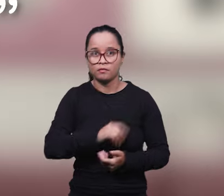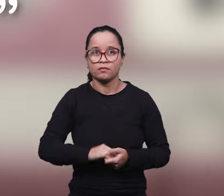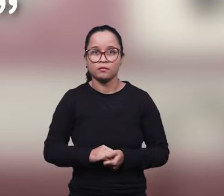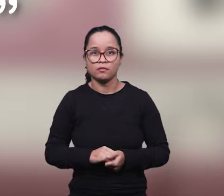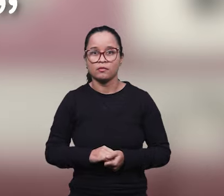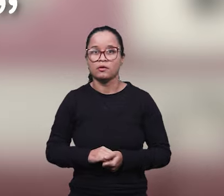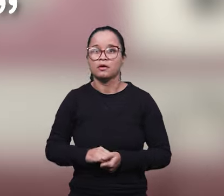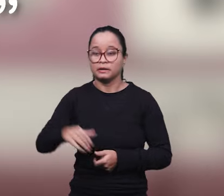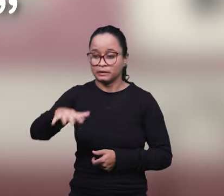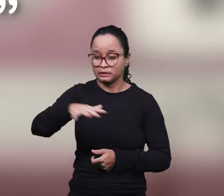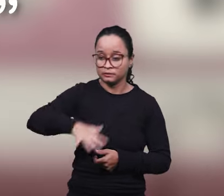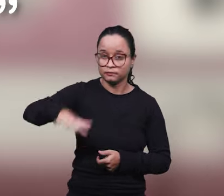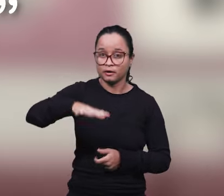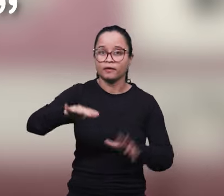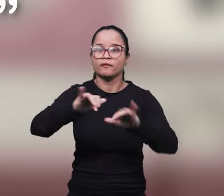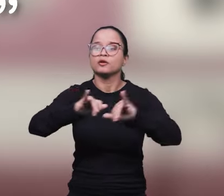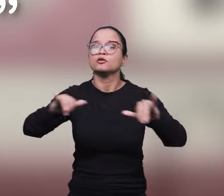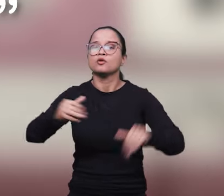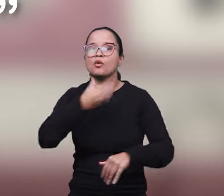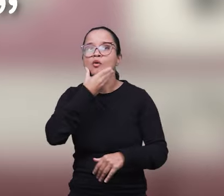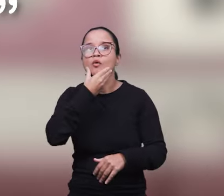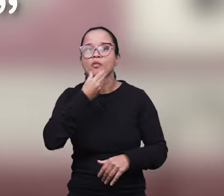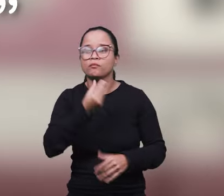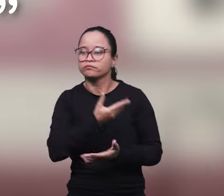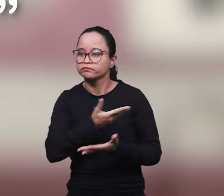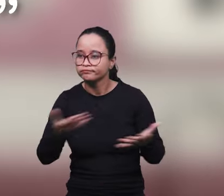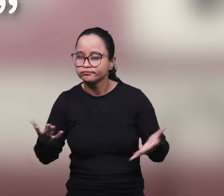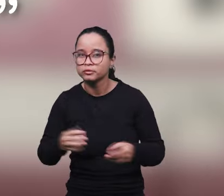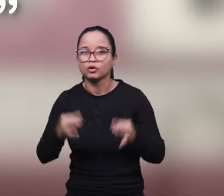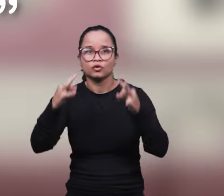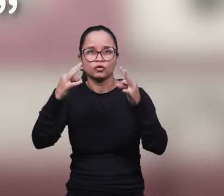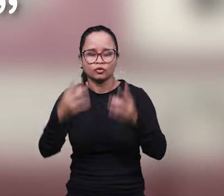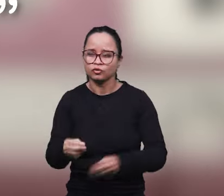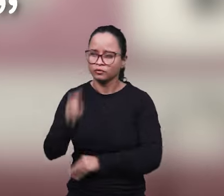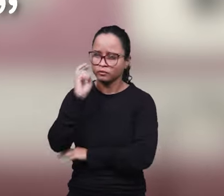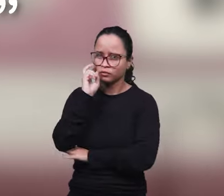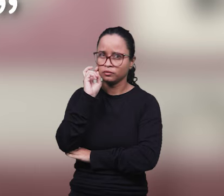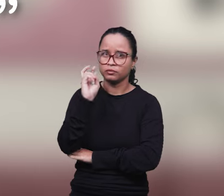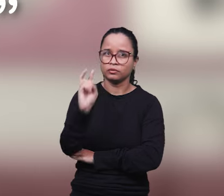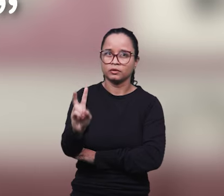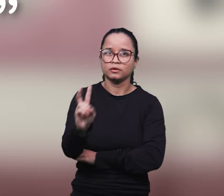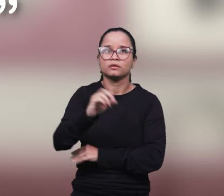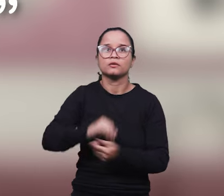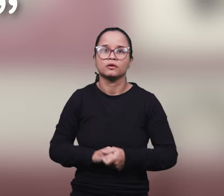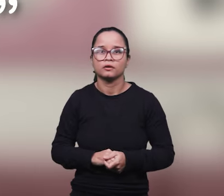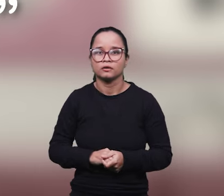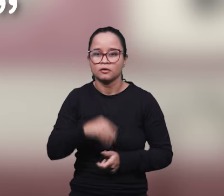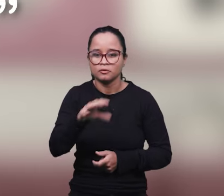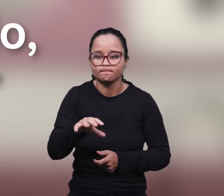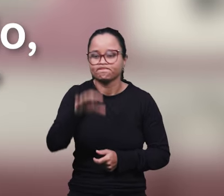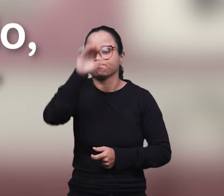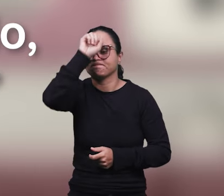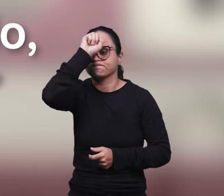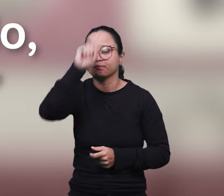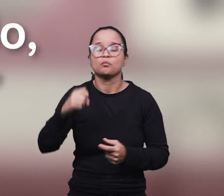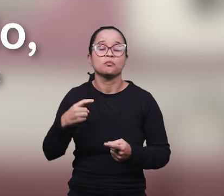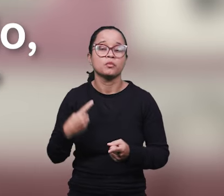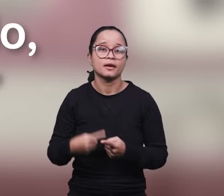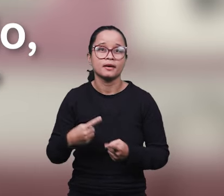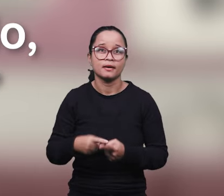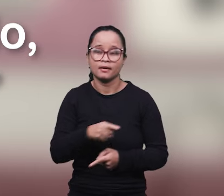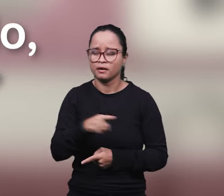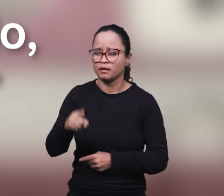aerópago disse varões atenienses em tudo vos vejo um tanto supersticiosos porque